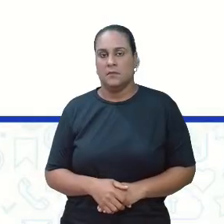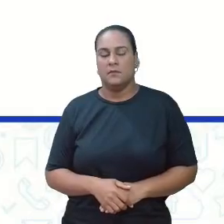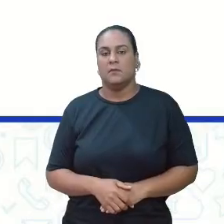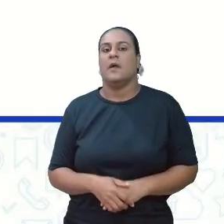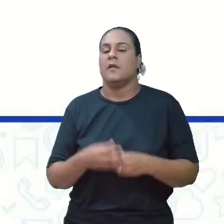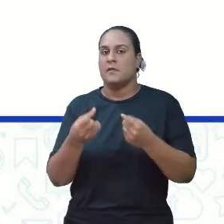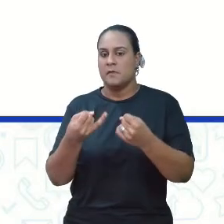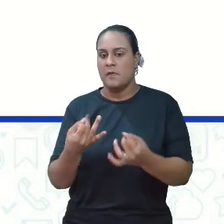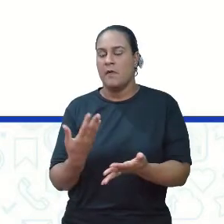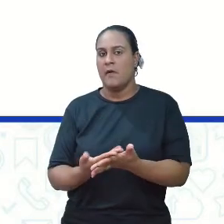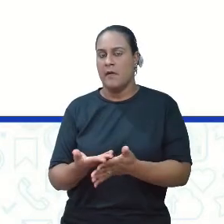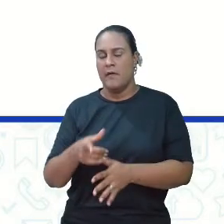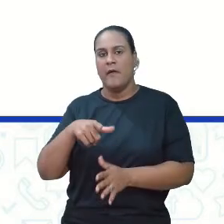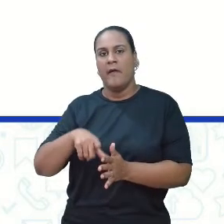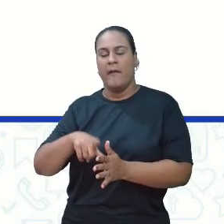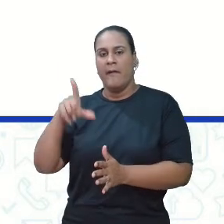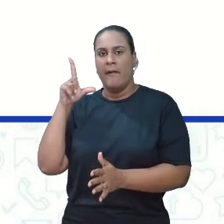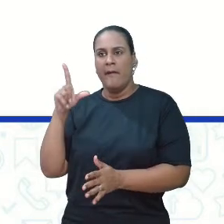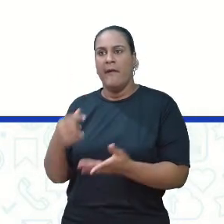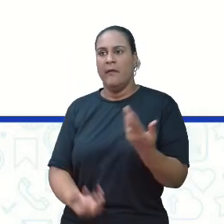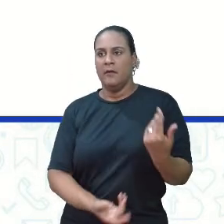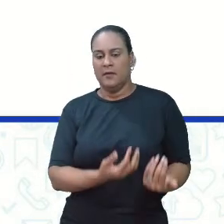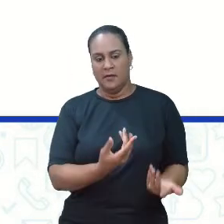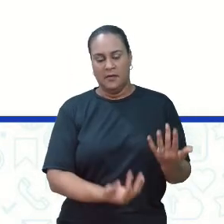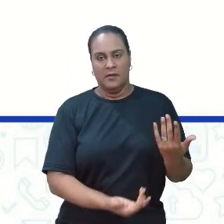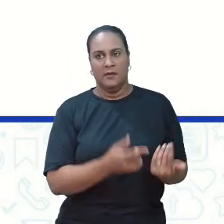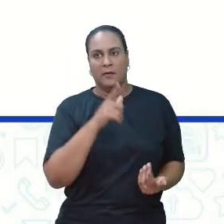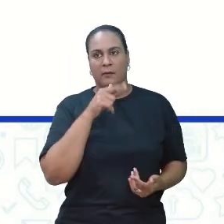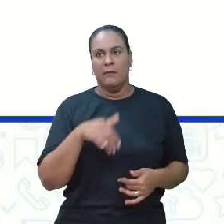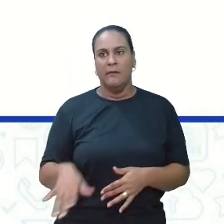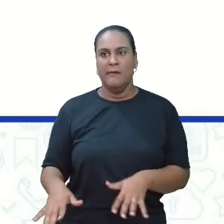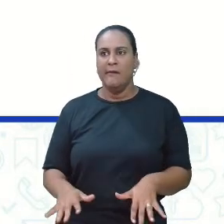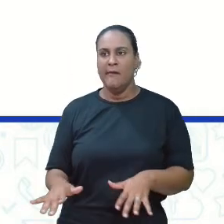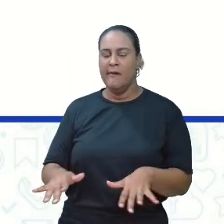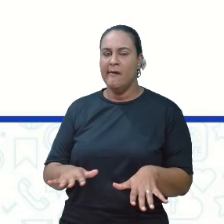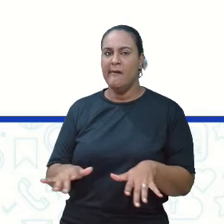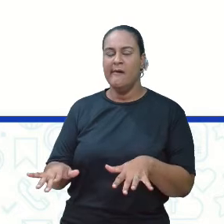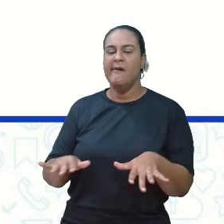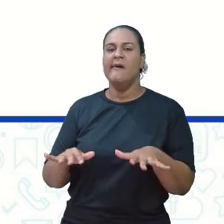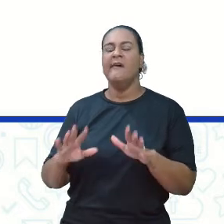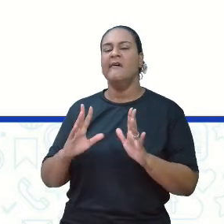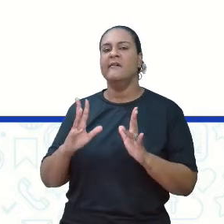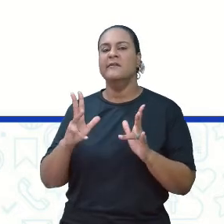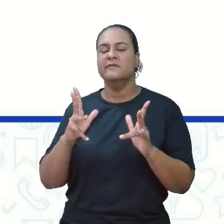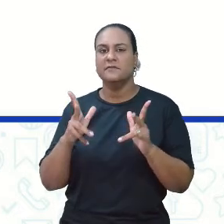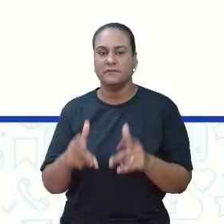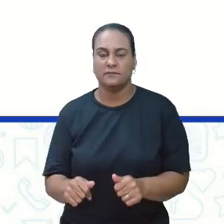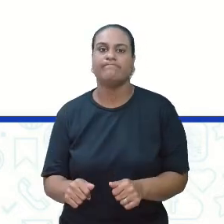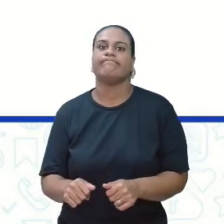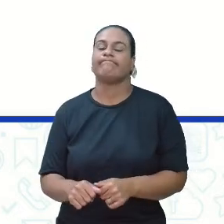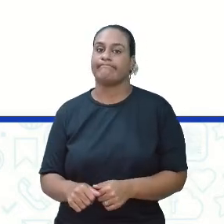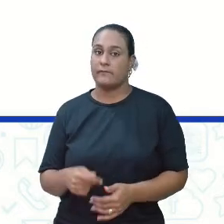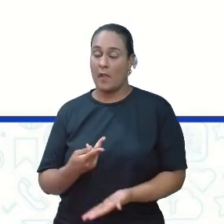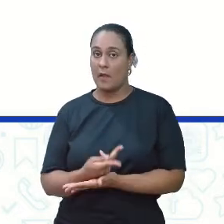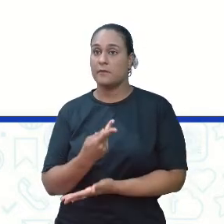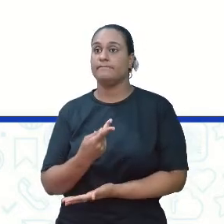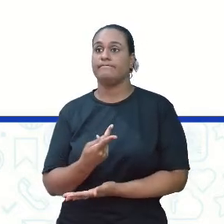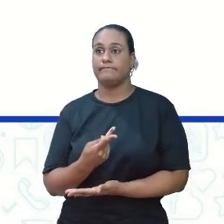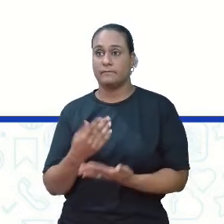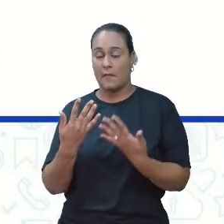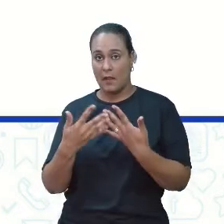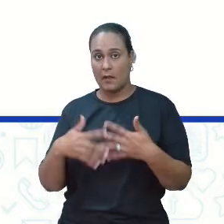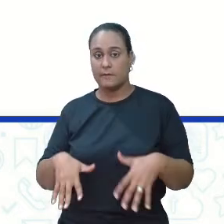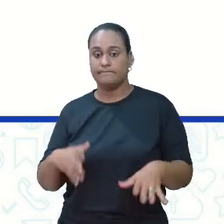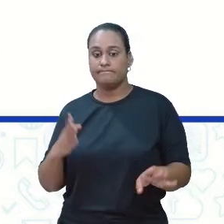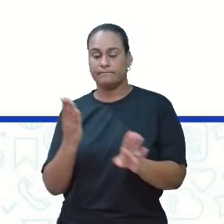falou também na aula anterior, queimadas, inundações, certo? Tudo isso são desastres que a gente